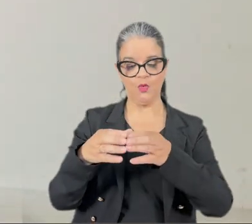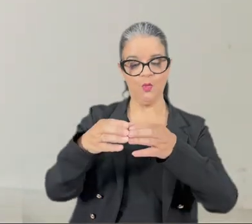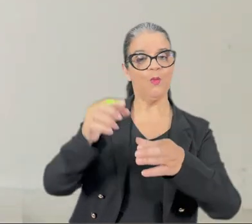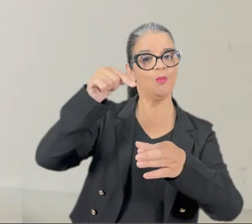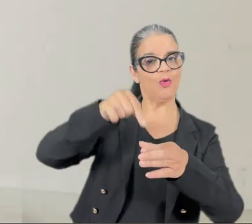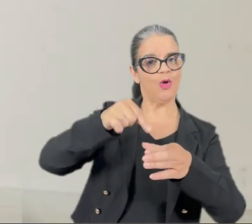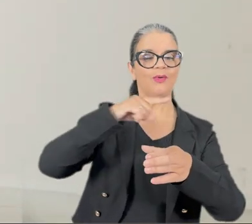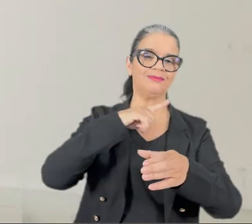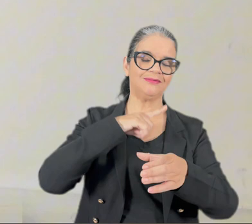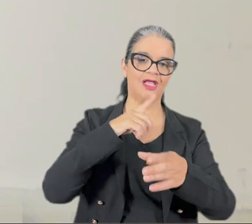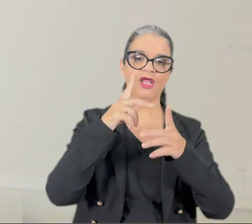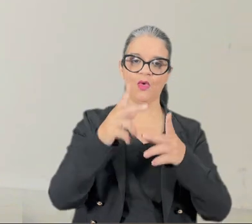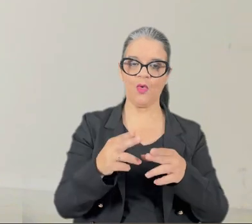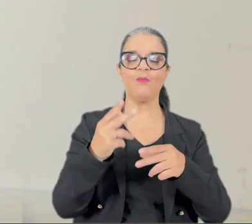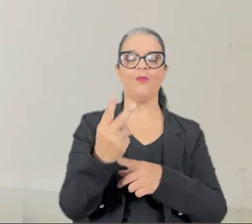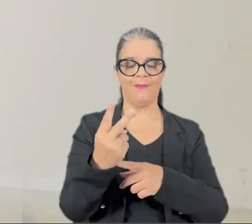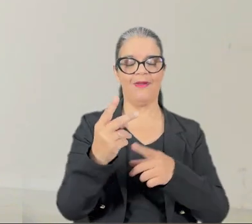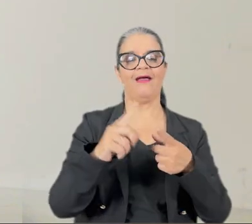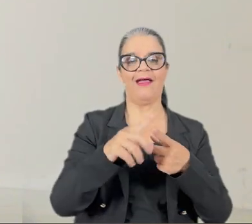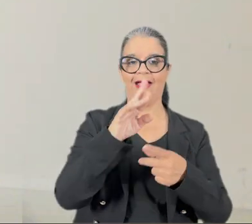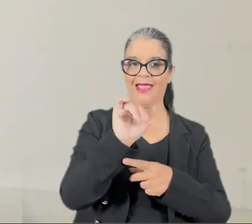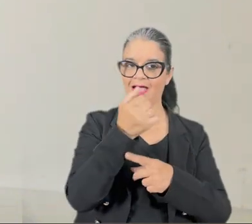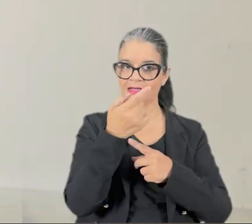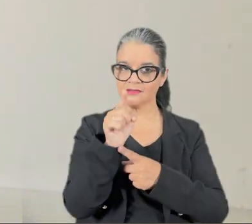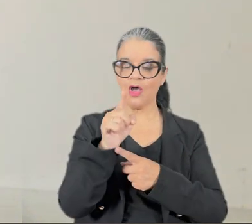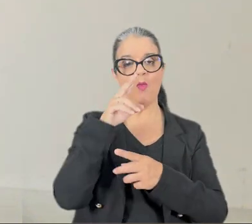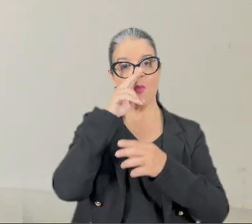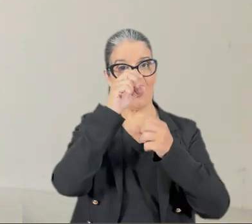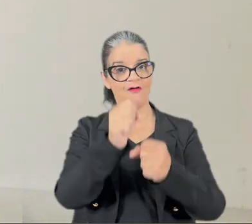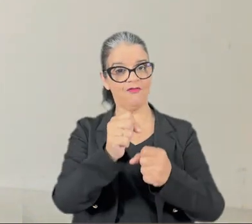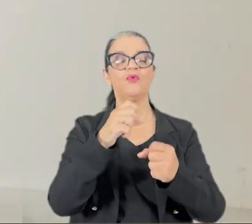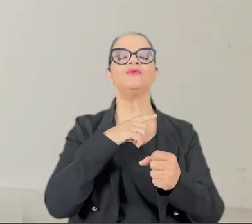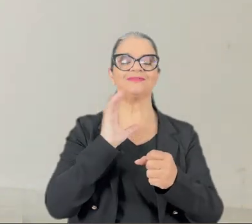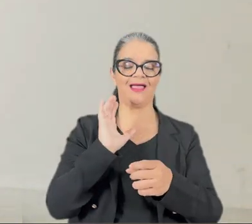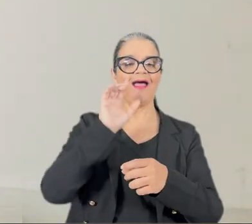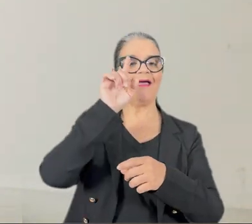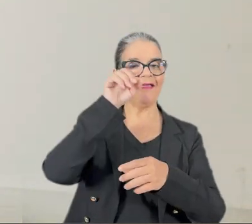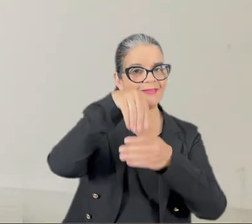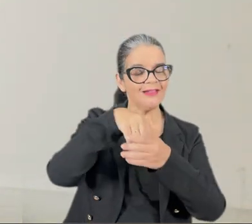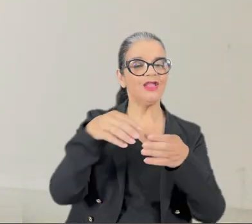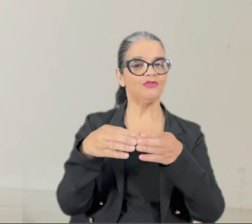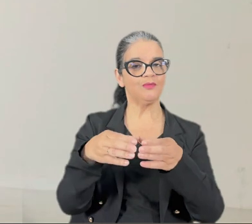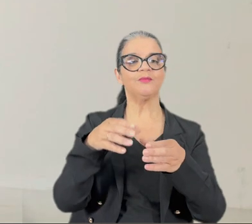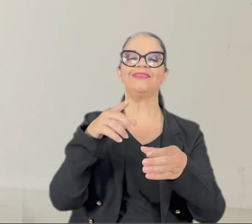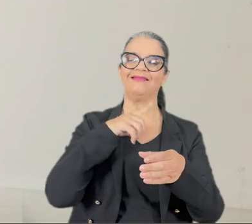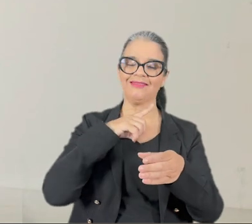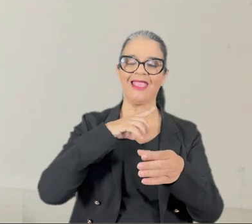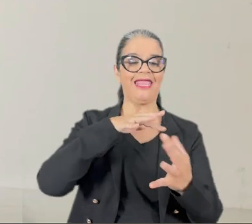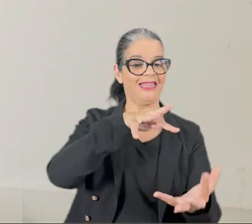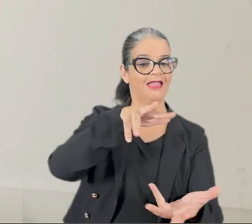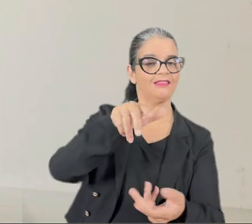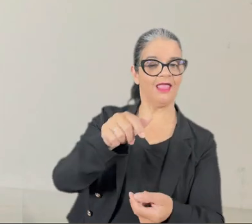bloco possui como par reação uma força que o bloco exerce na